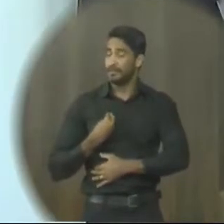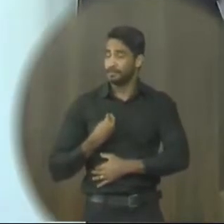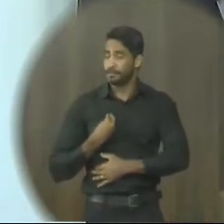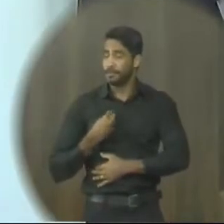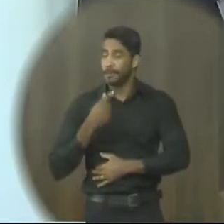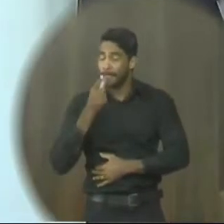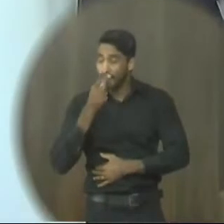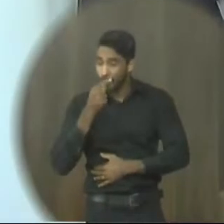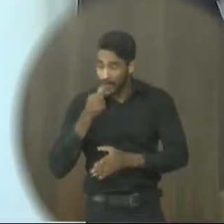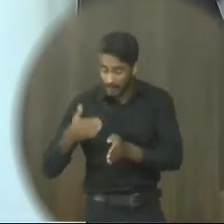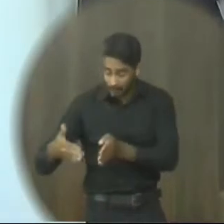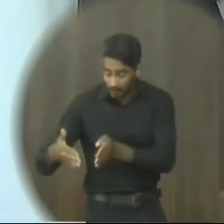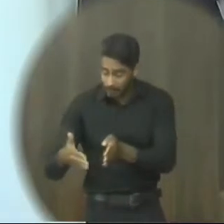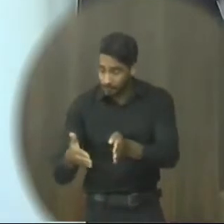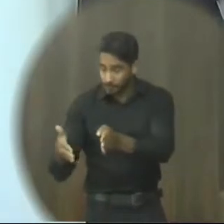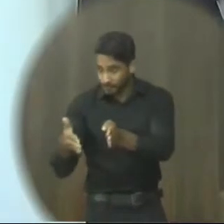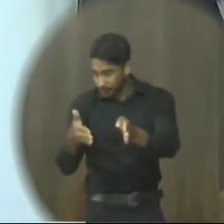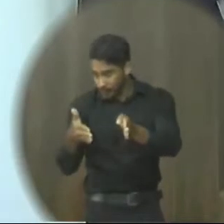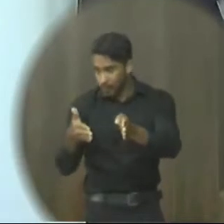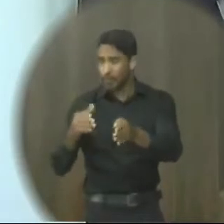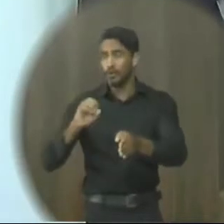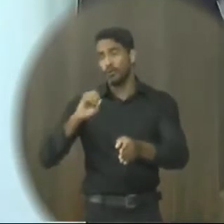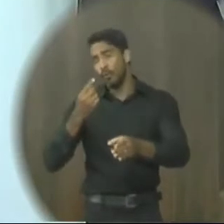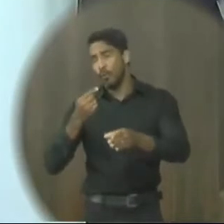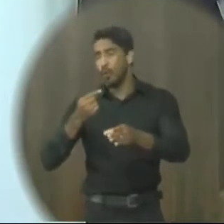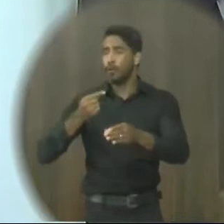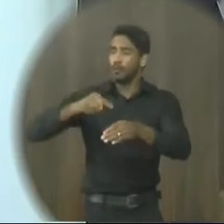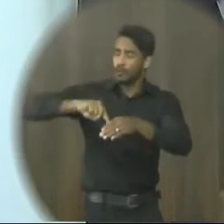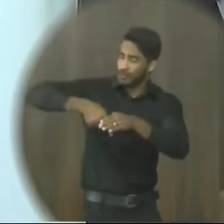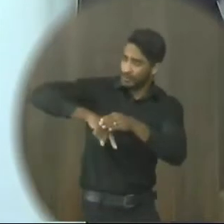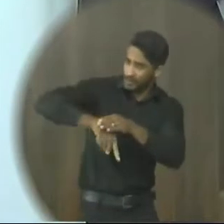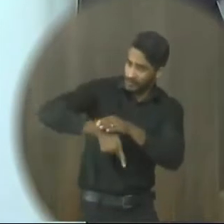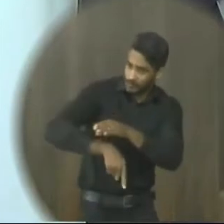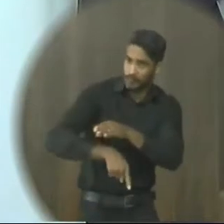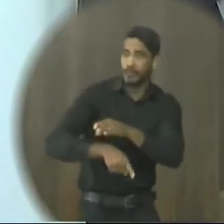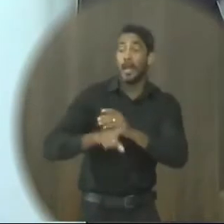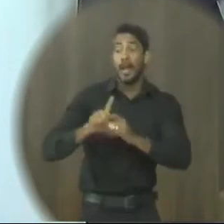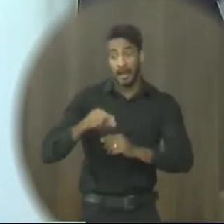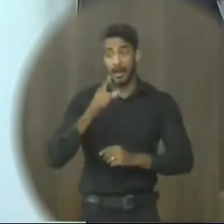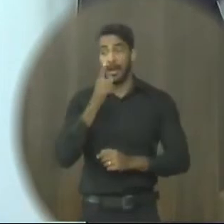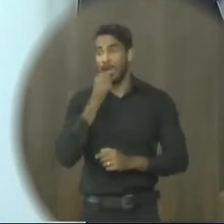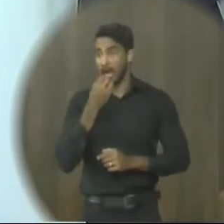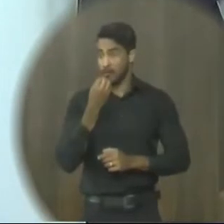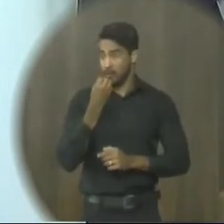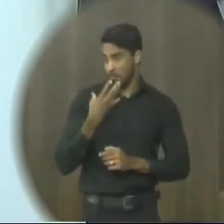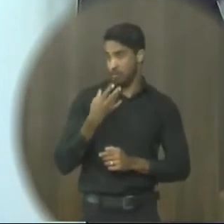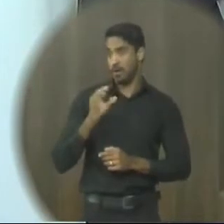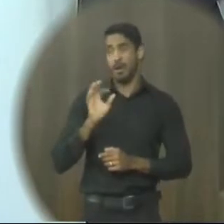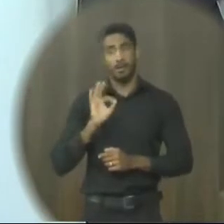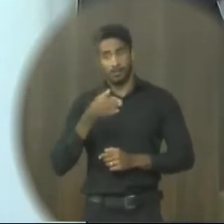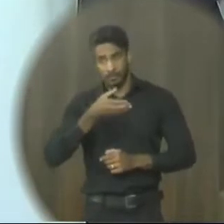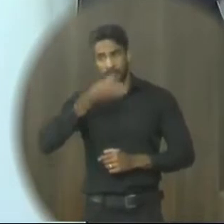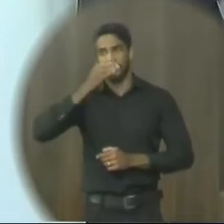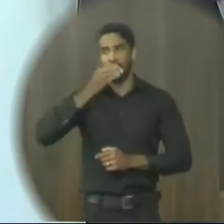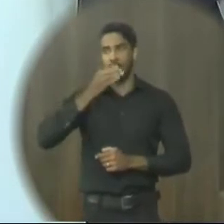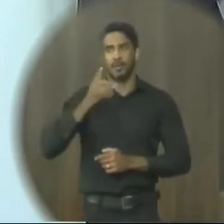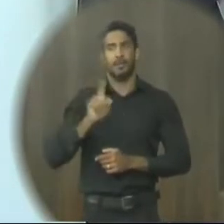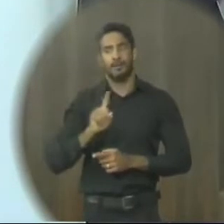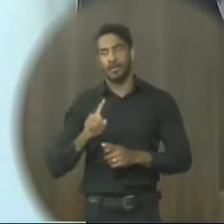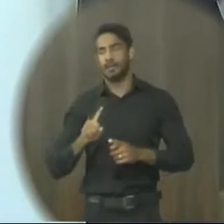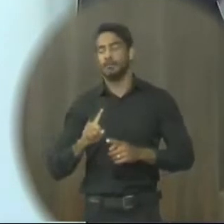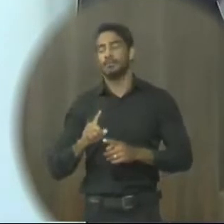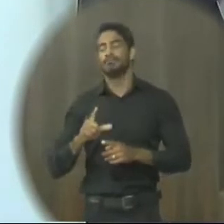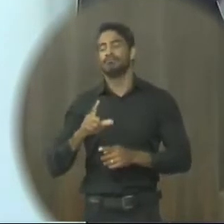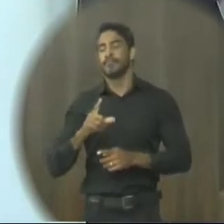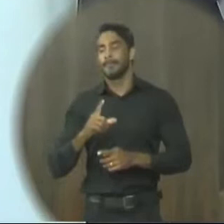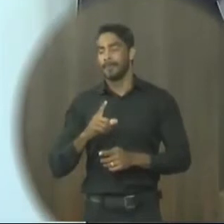com a água do rio Burutuba, ou então de cacimbas ali. Então é água que realmente não é água boa para se beber. Eu